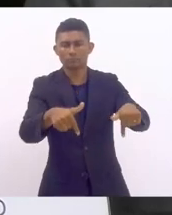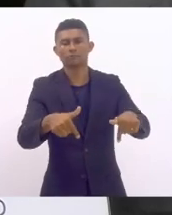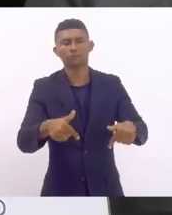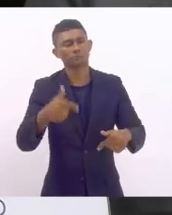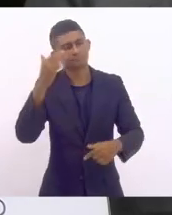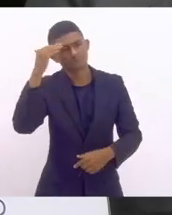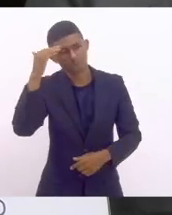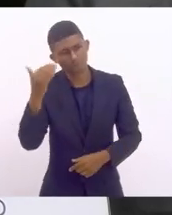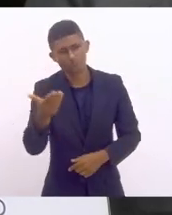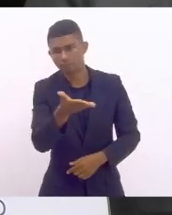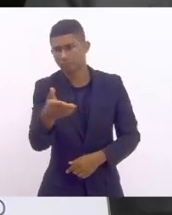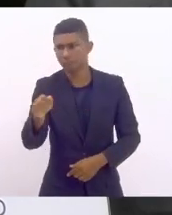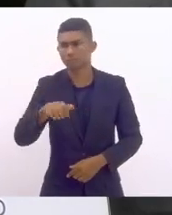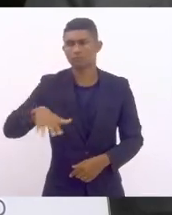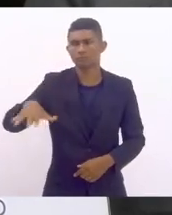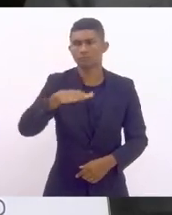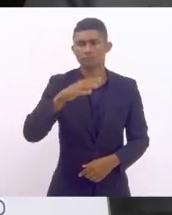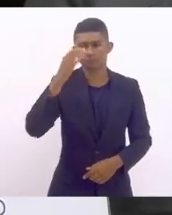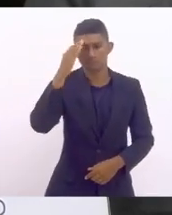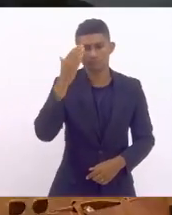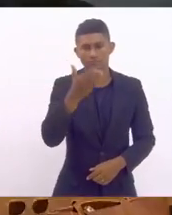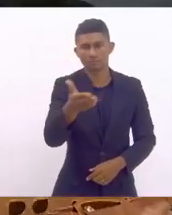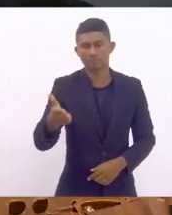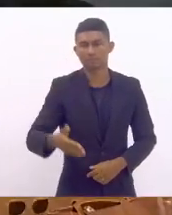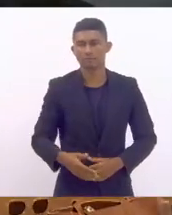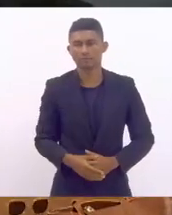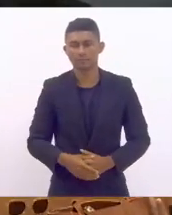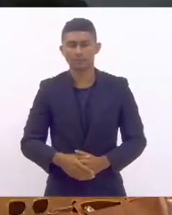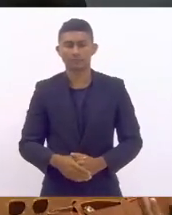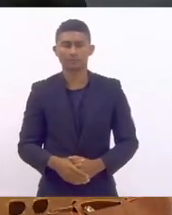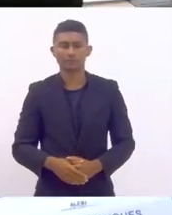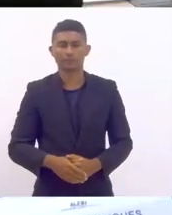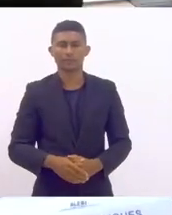eu agradeço a todos muito obrigado tá